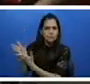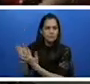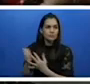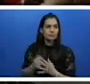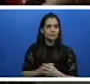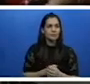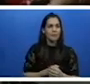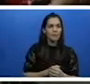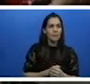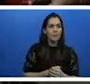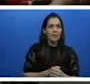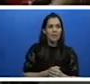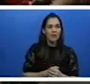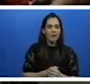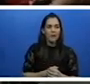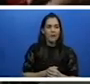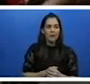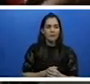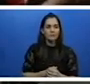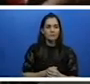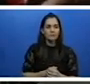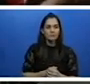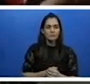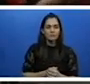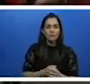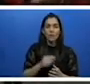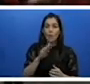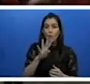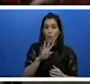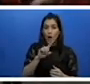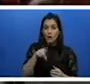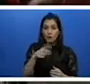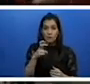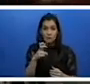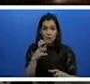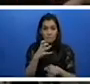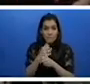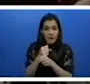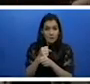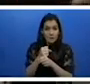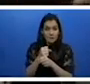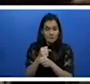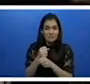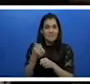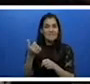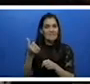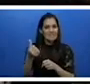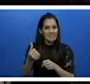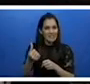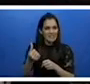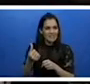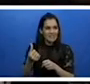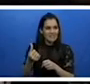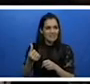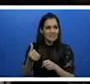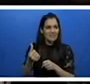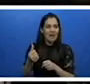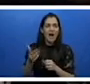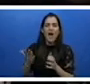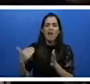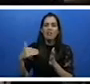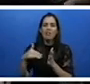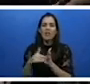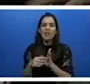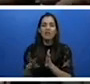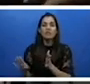3 mais 1,5, 4,5. 4,5 mais 1,5, 6, até chegar no